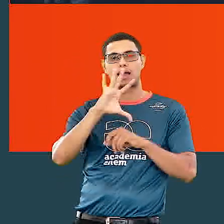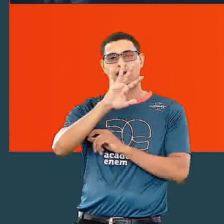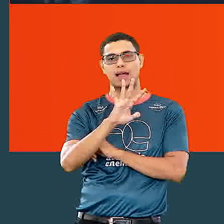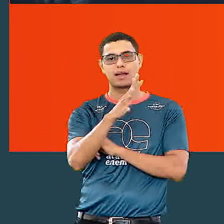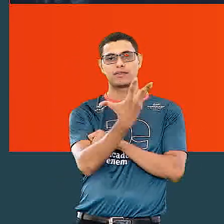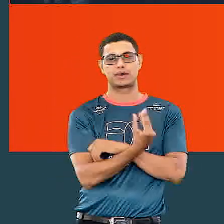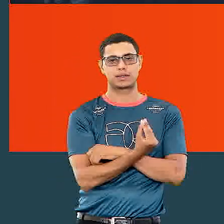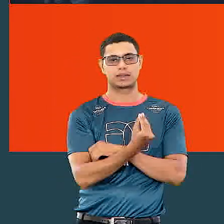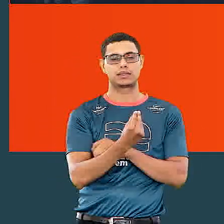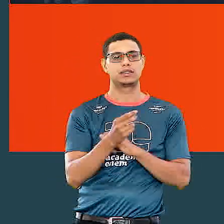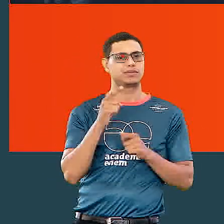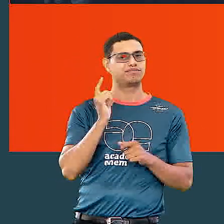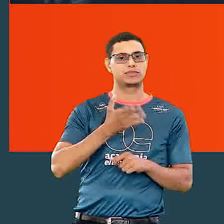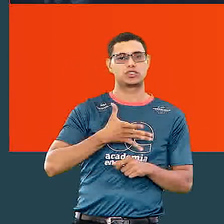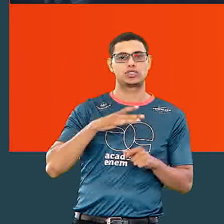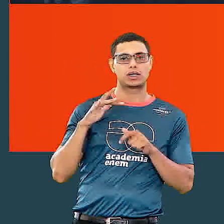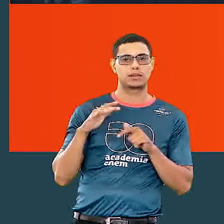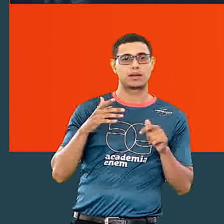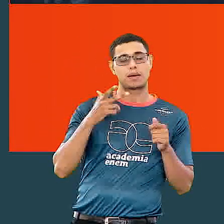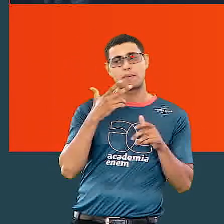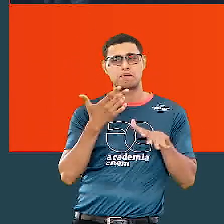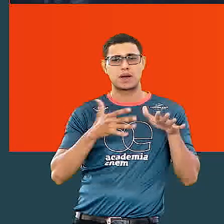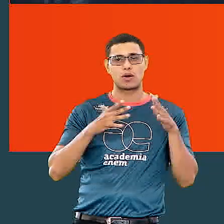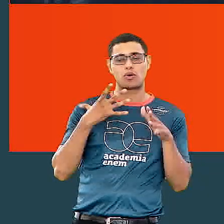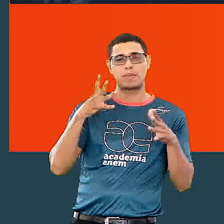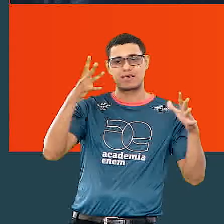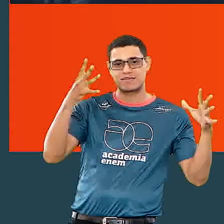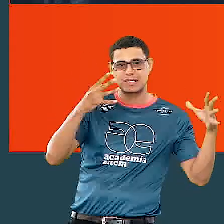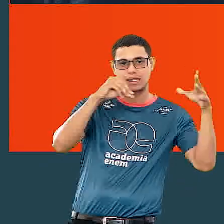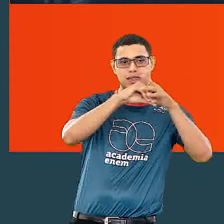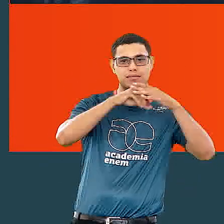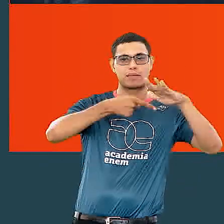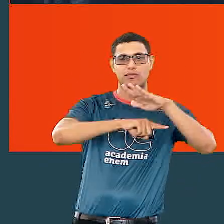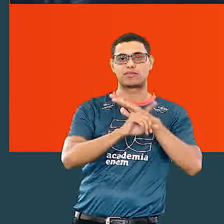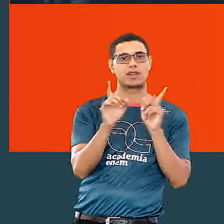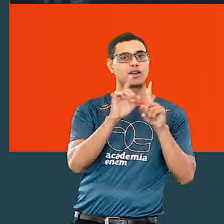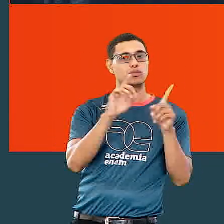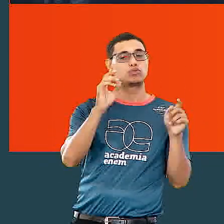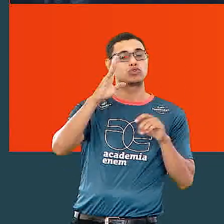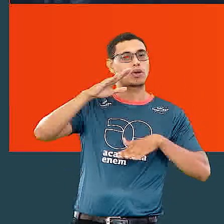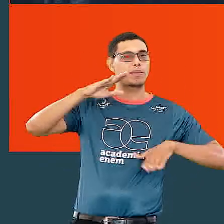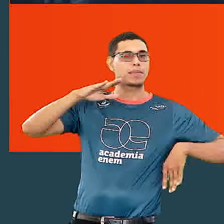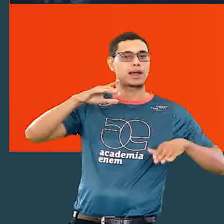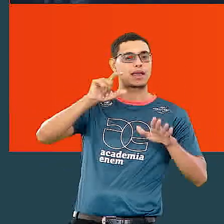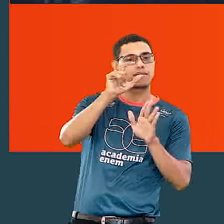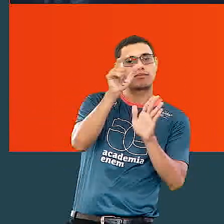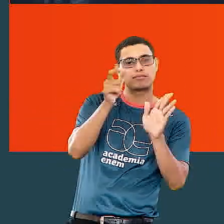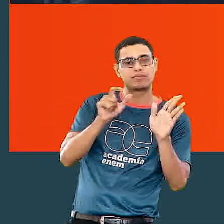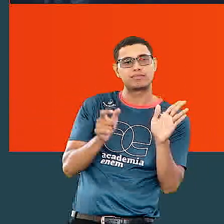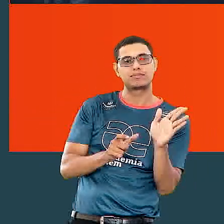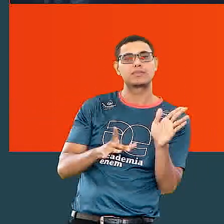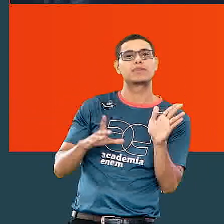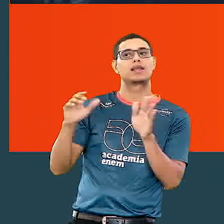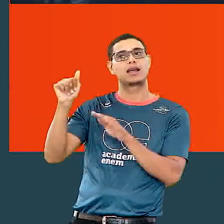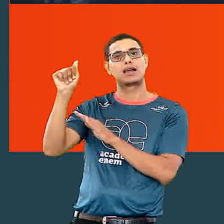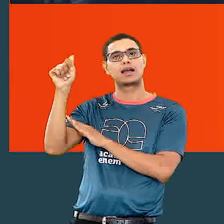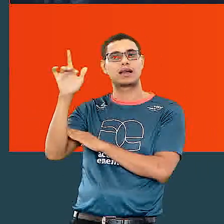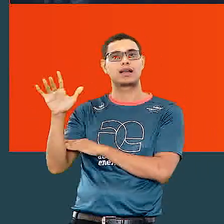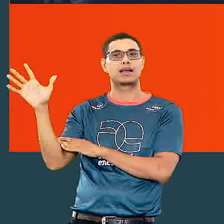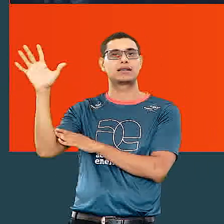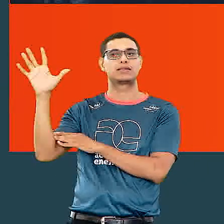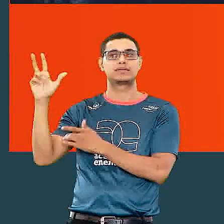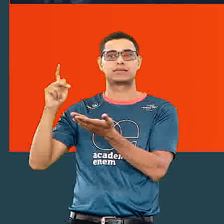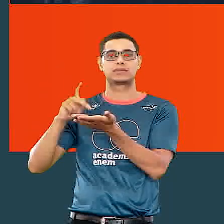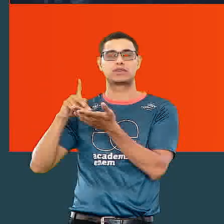A África não já foi explorada, Isaac? A parte de dentro não. Só o litoral. E a Ásia? A Ásia eu tinha